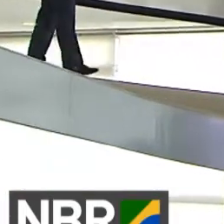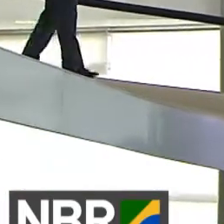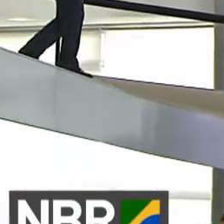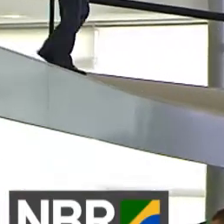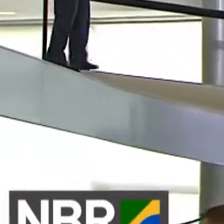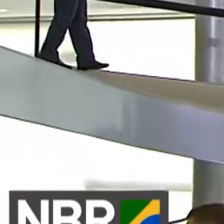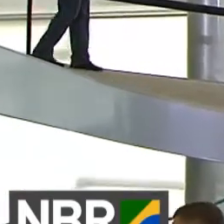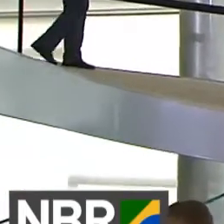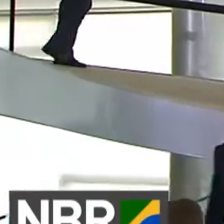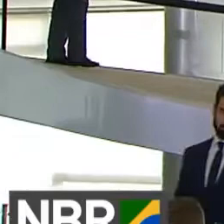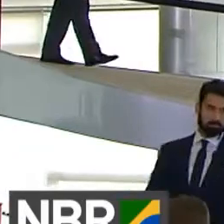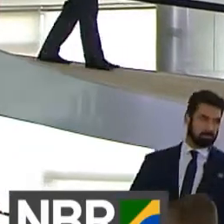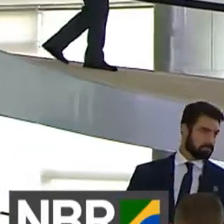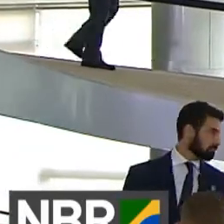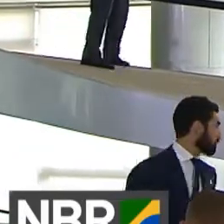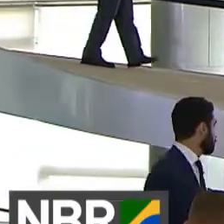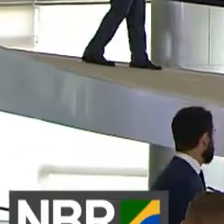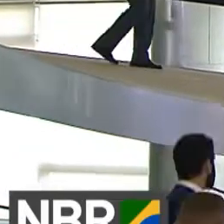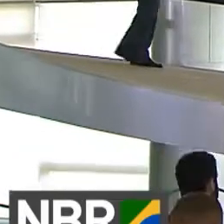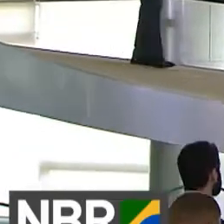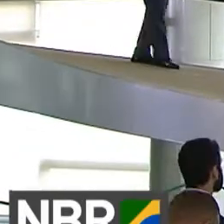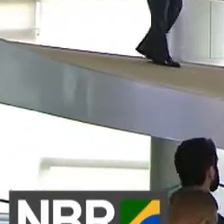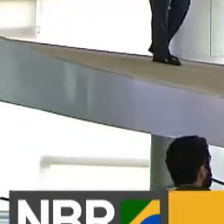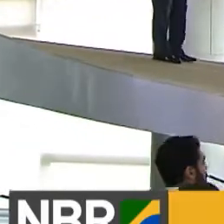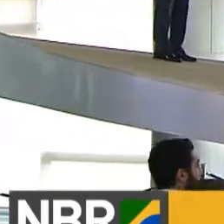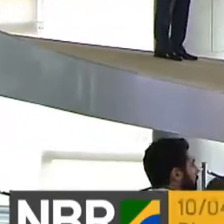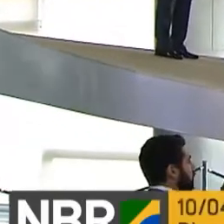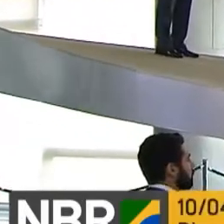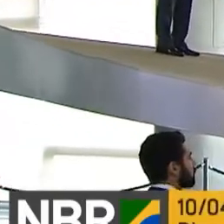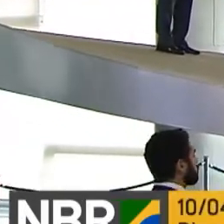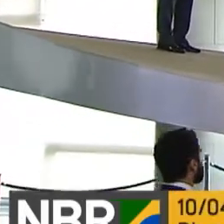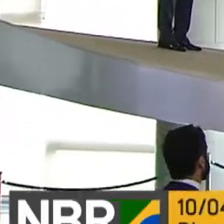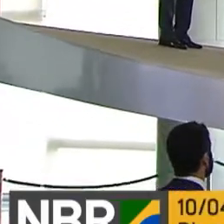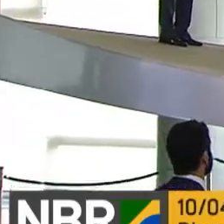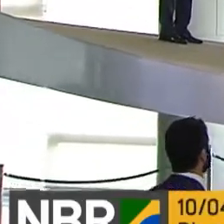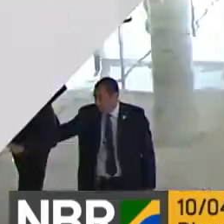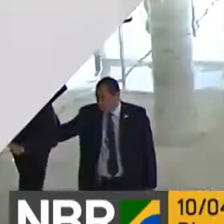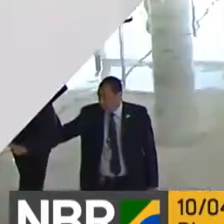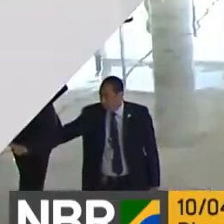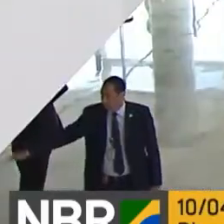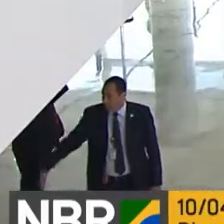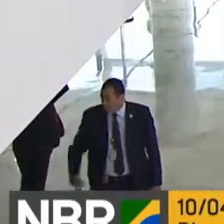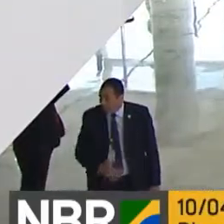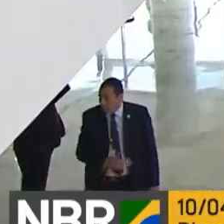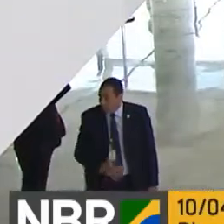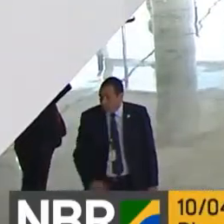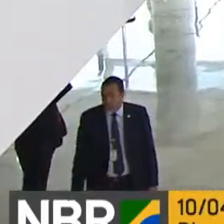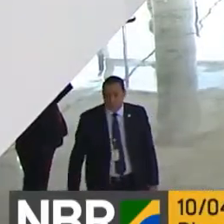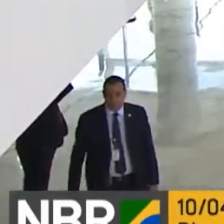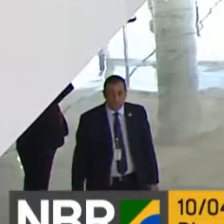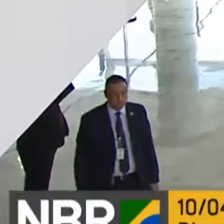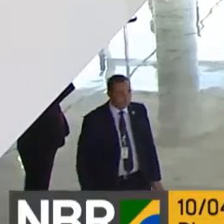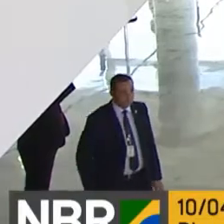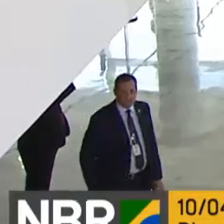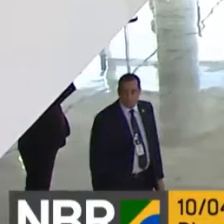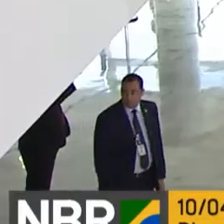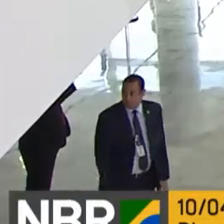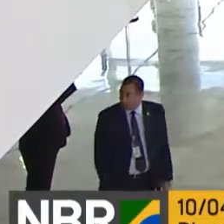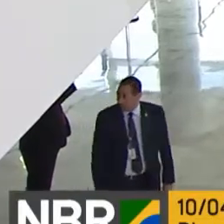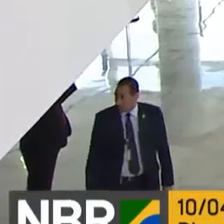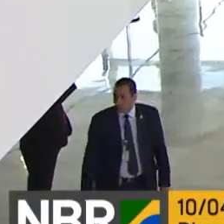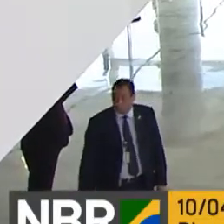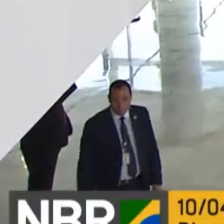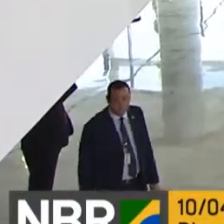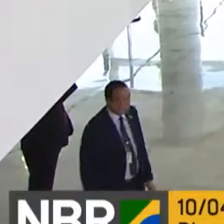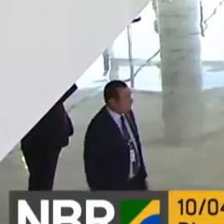dá posse a novos ministros da Fazenda, Educação, Desenvolvimento Social, Indústria, Planejamento, Esporte,